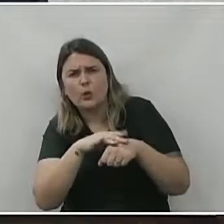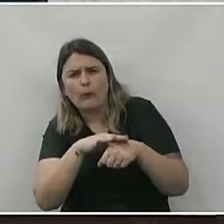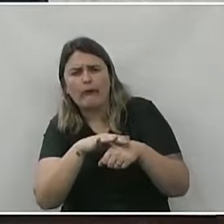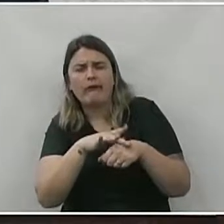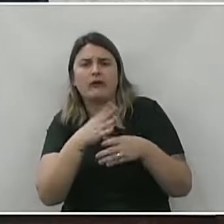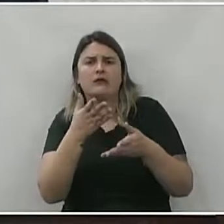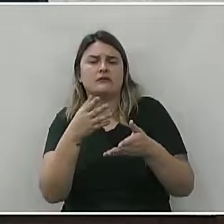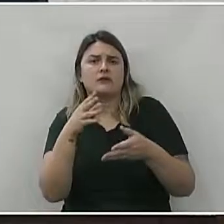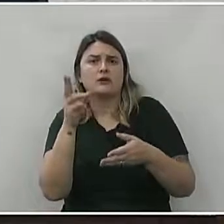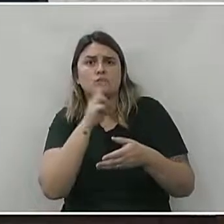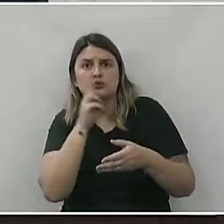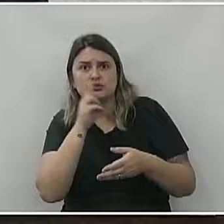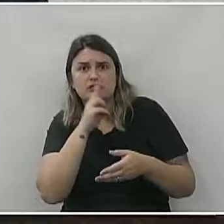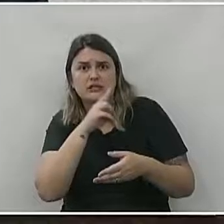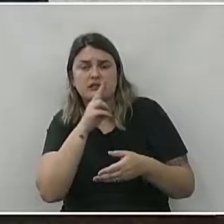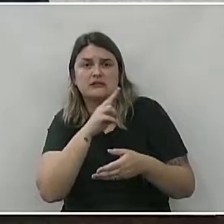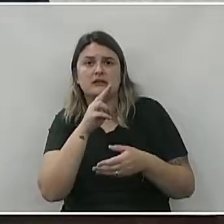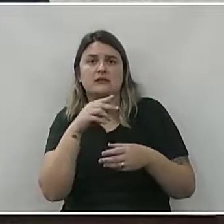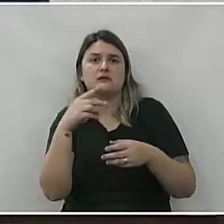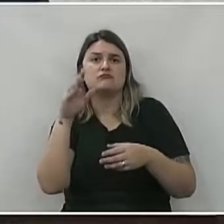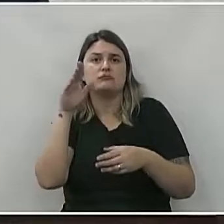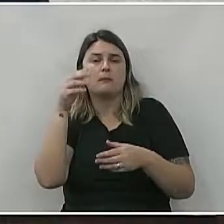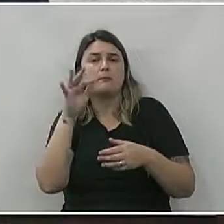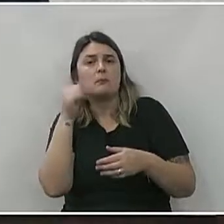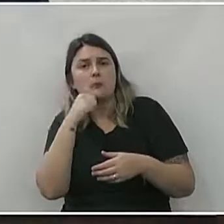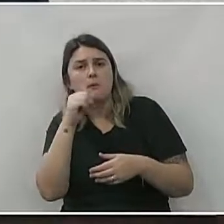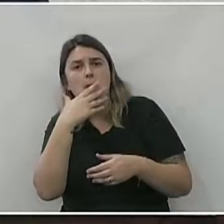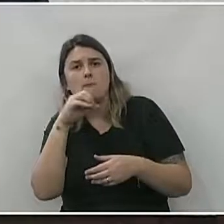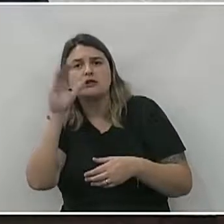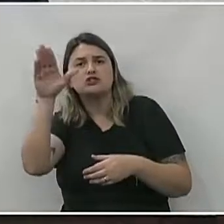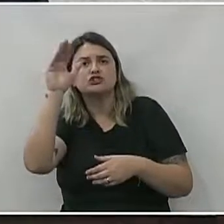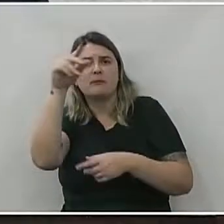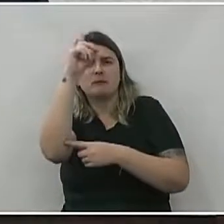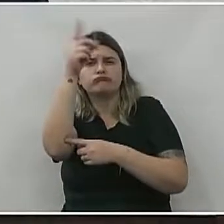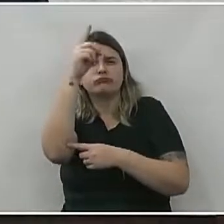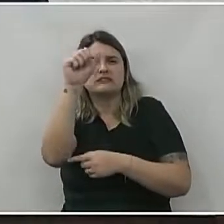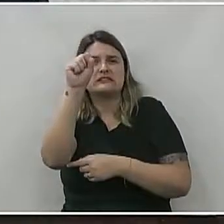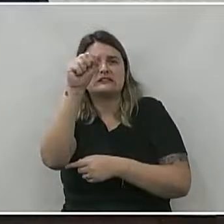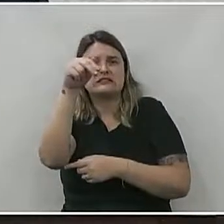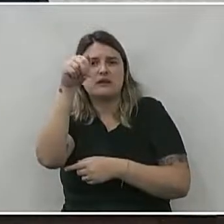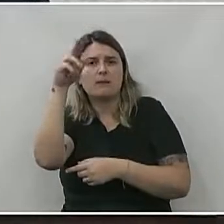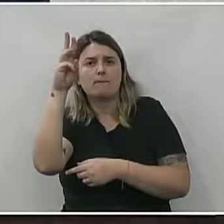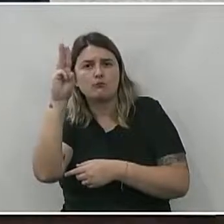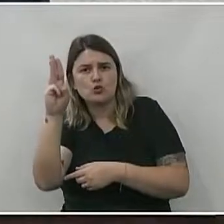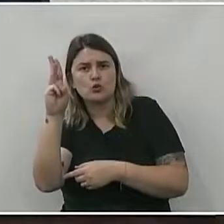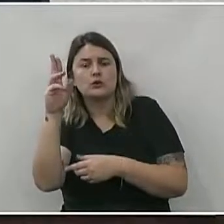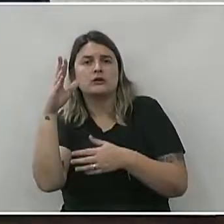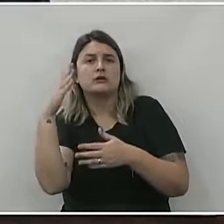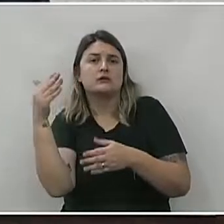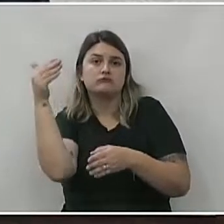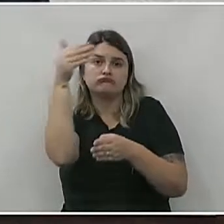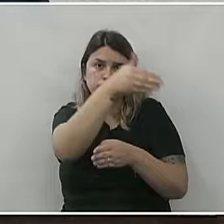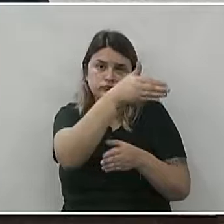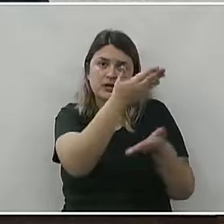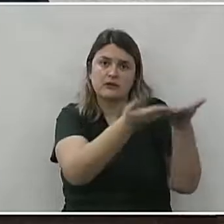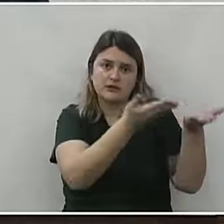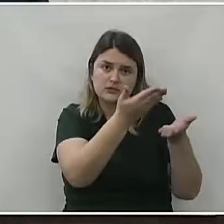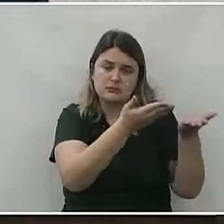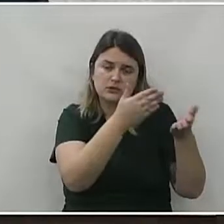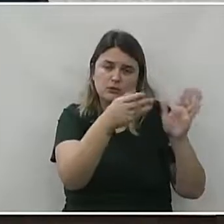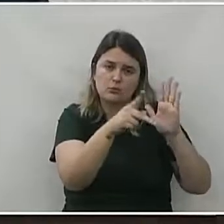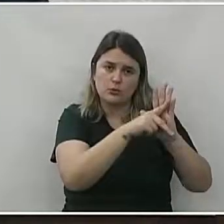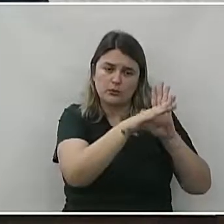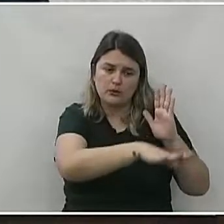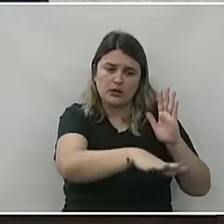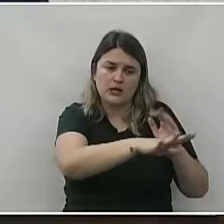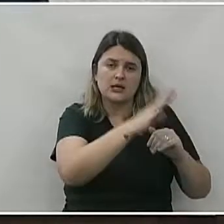referenciadas pelo SAMU-CIAT. Com a população infantil crescendo continuamente em nosso município, se faz